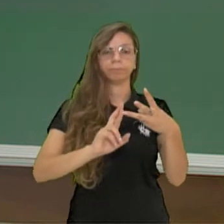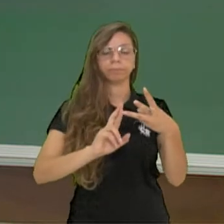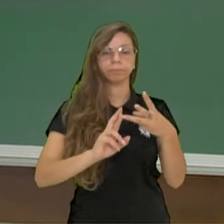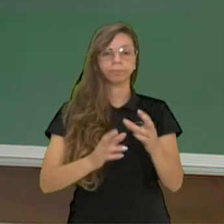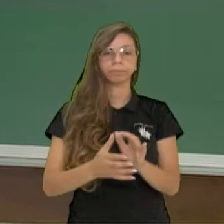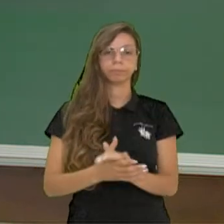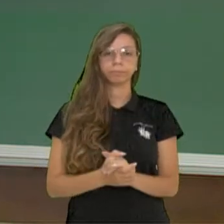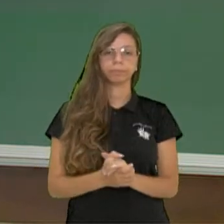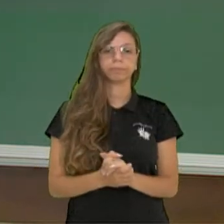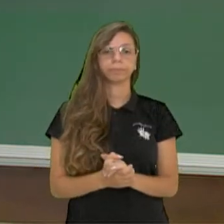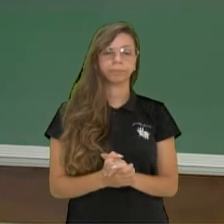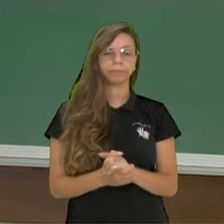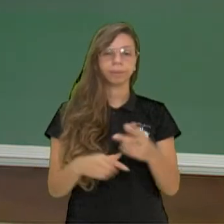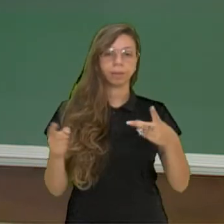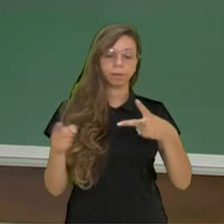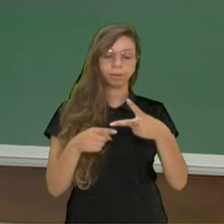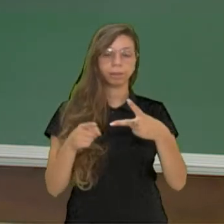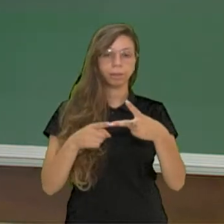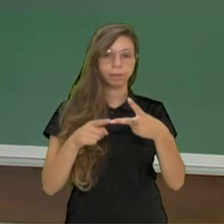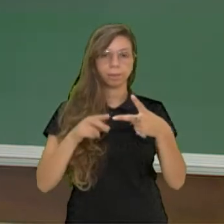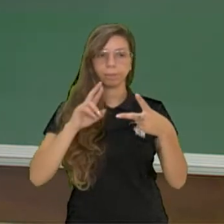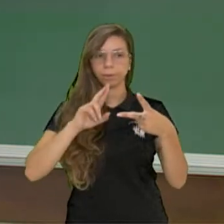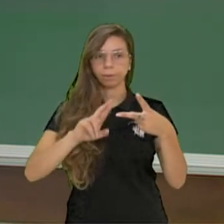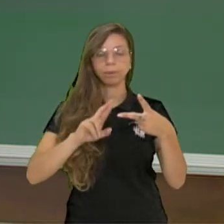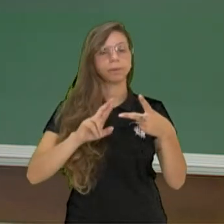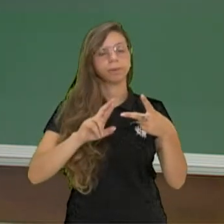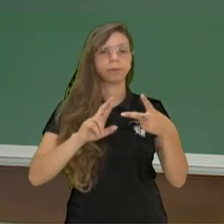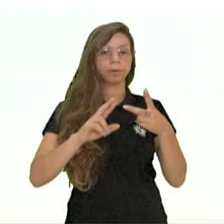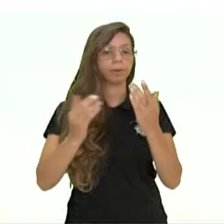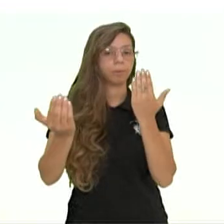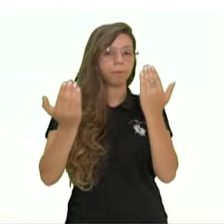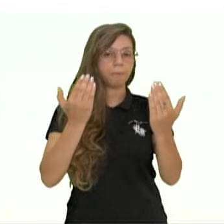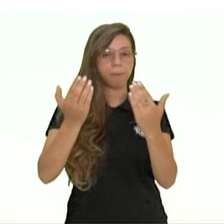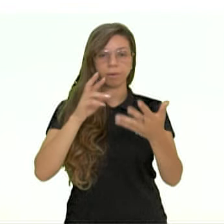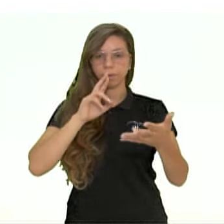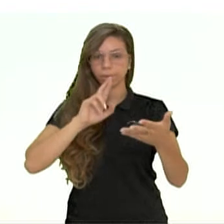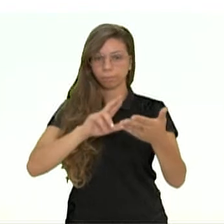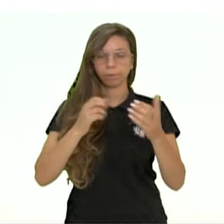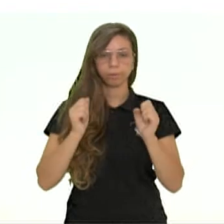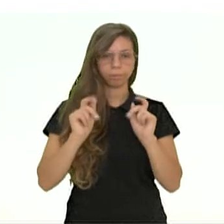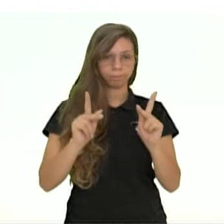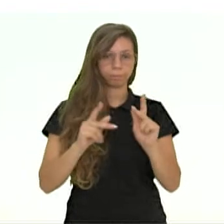valores numéricos na função e na inversa e compare os resultados.